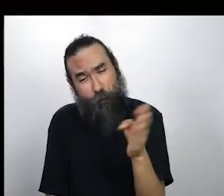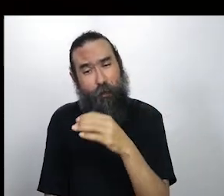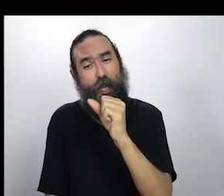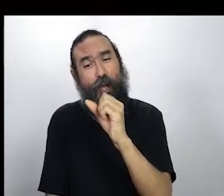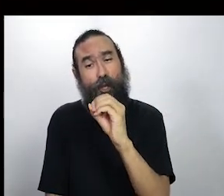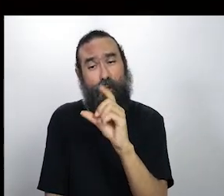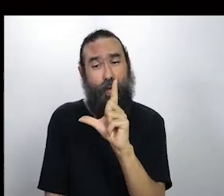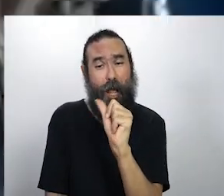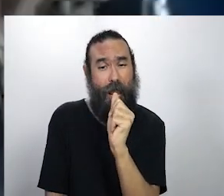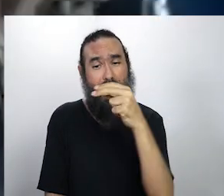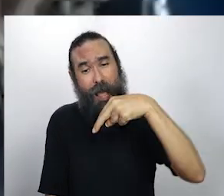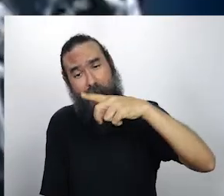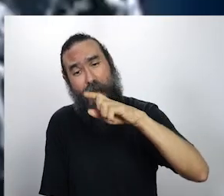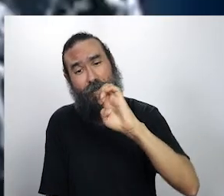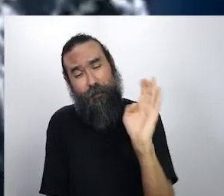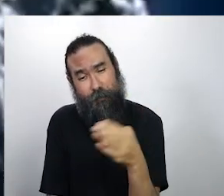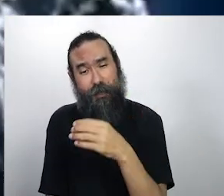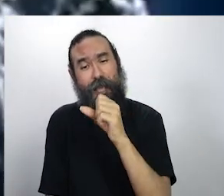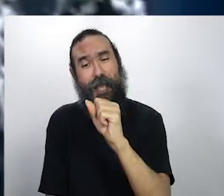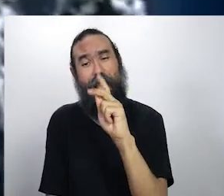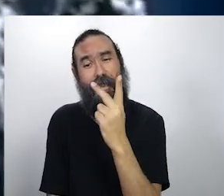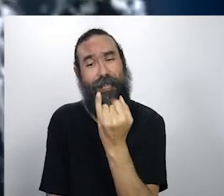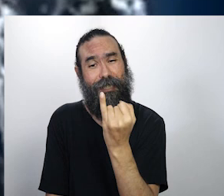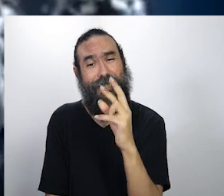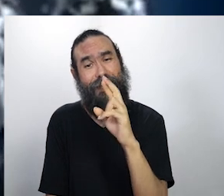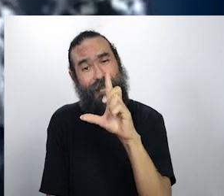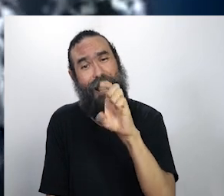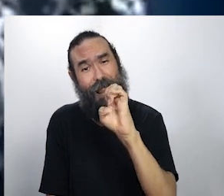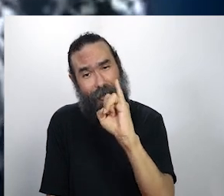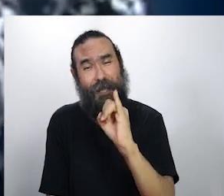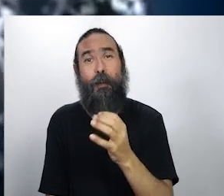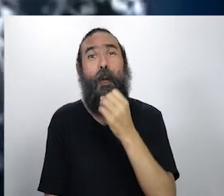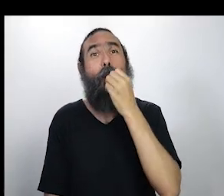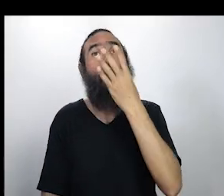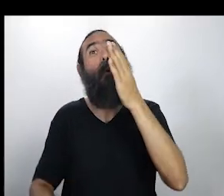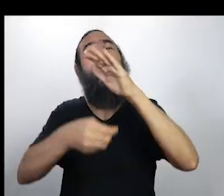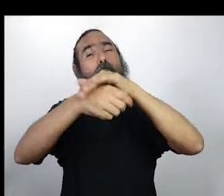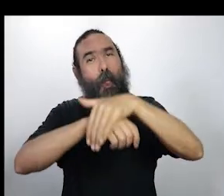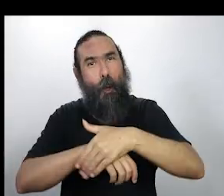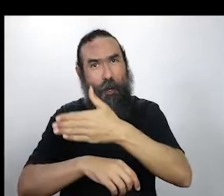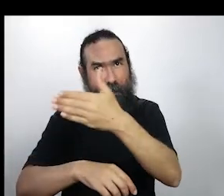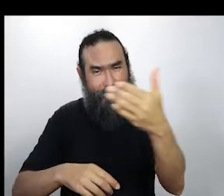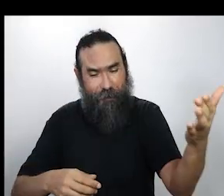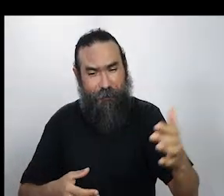Boa noite. Boa noite. Tchau.